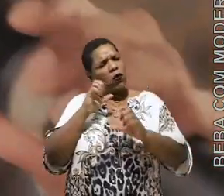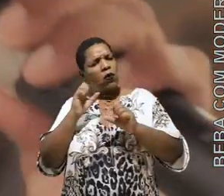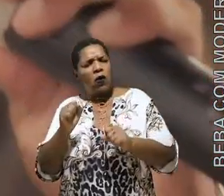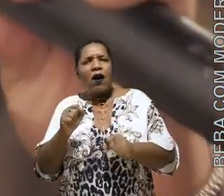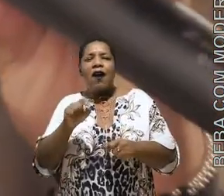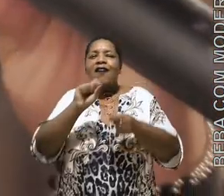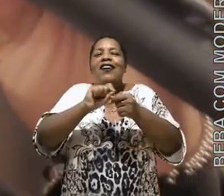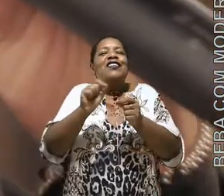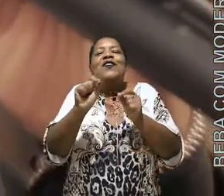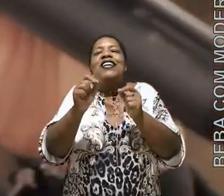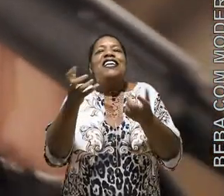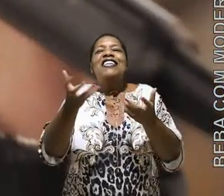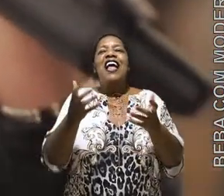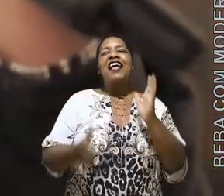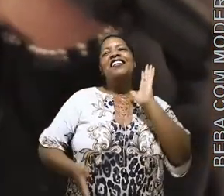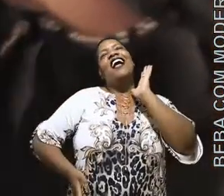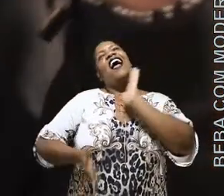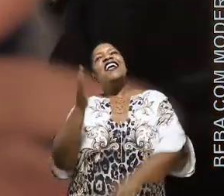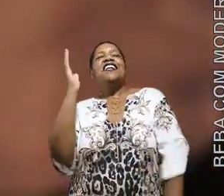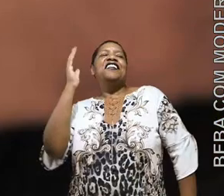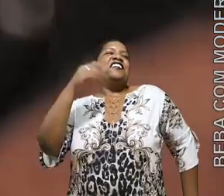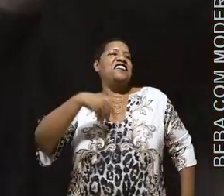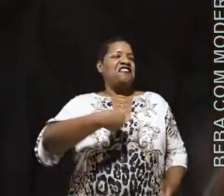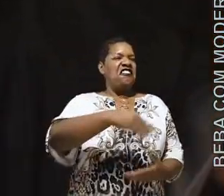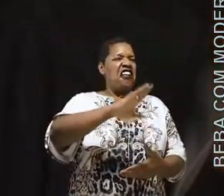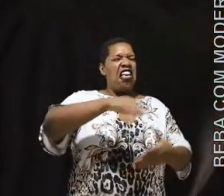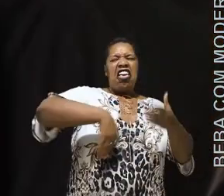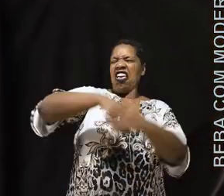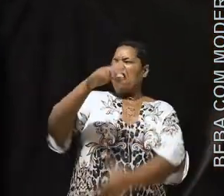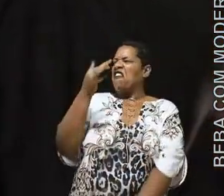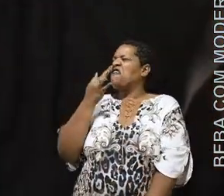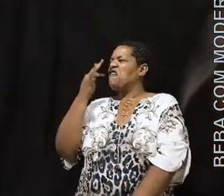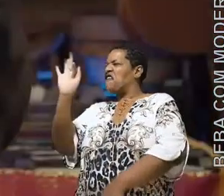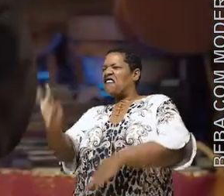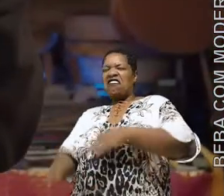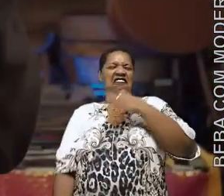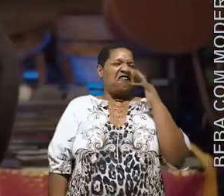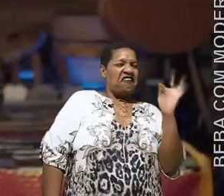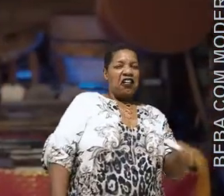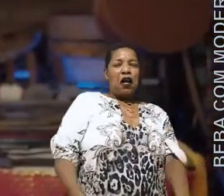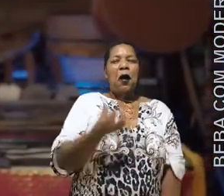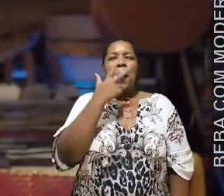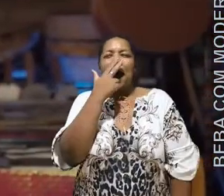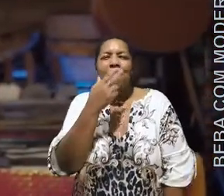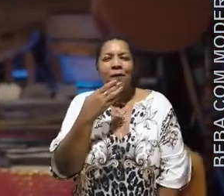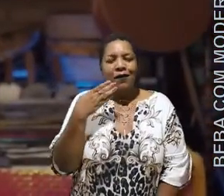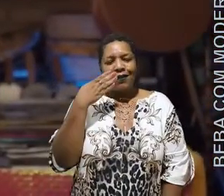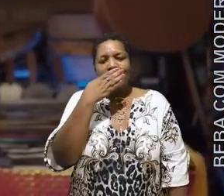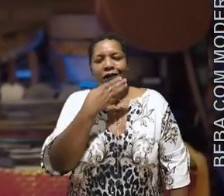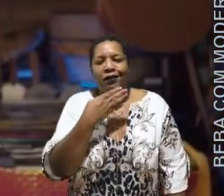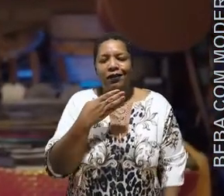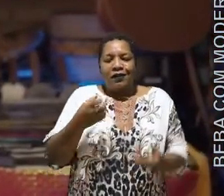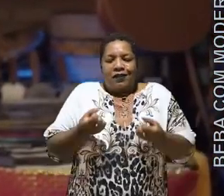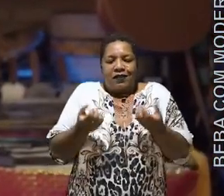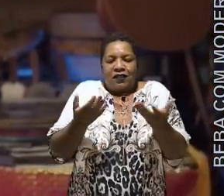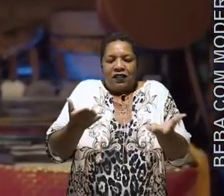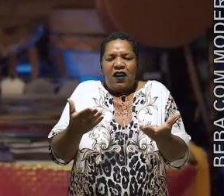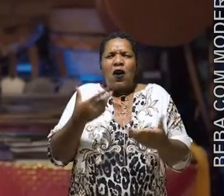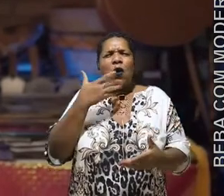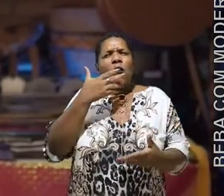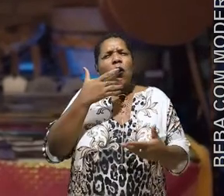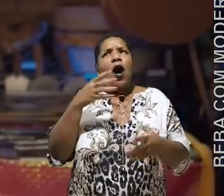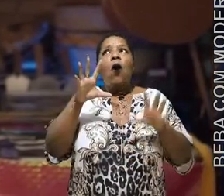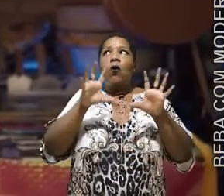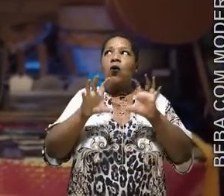cometer poder fazer o que bem quer sair por aí distribuir pontapé como se fosse doce